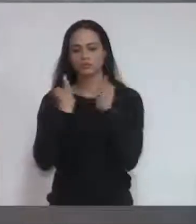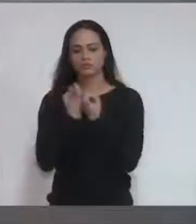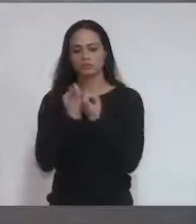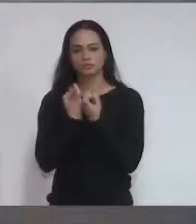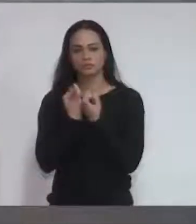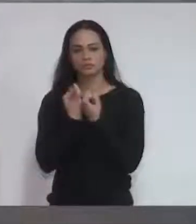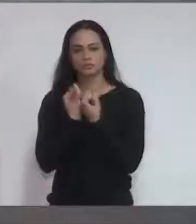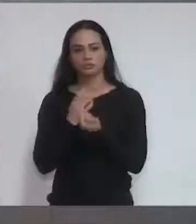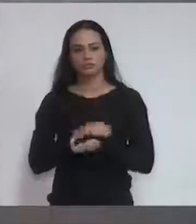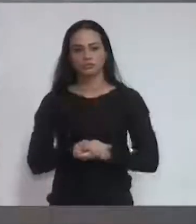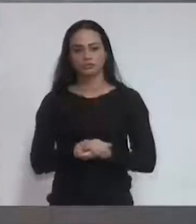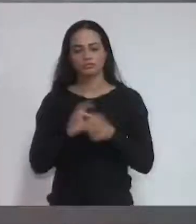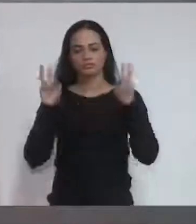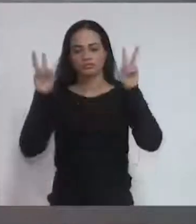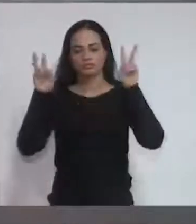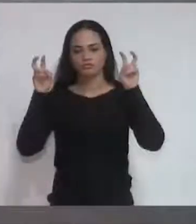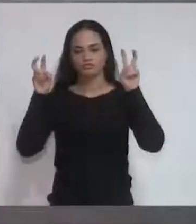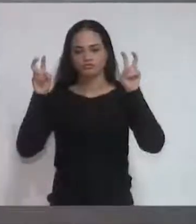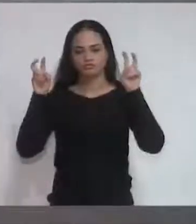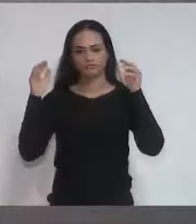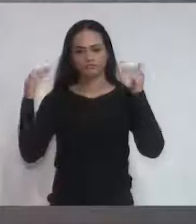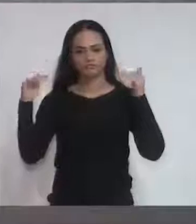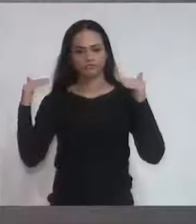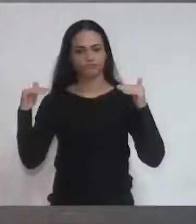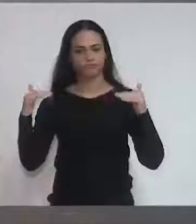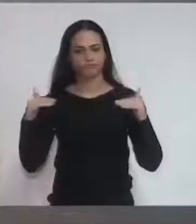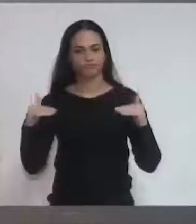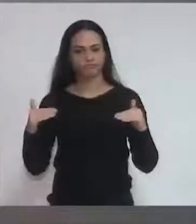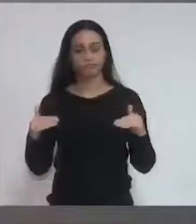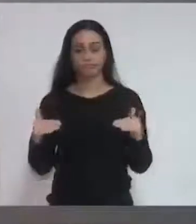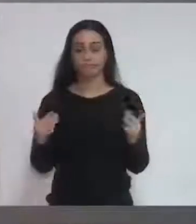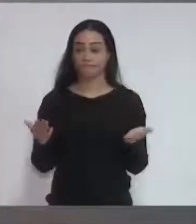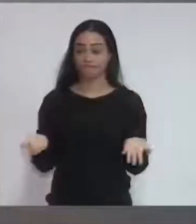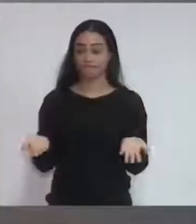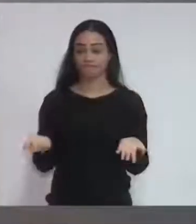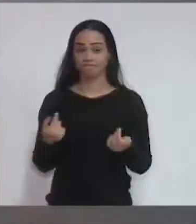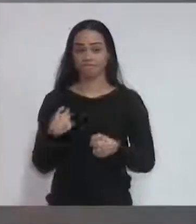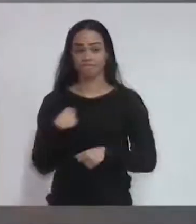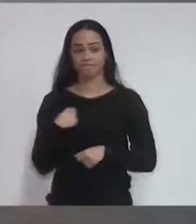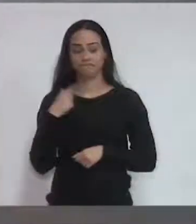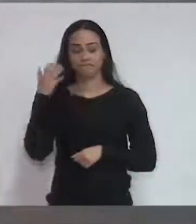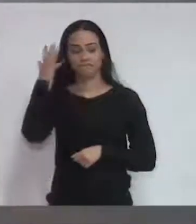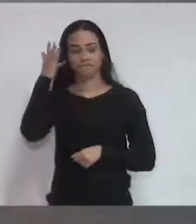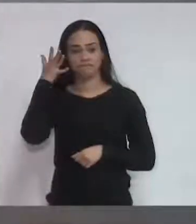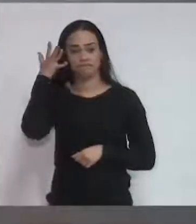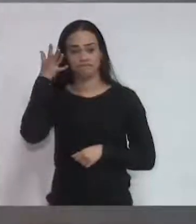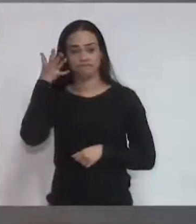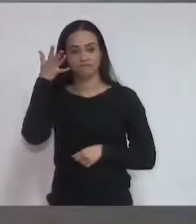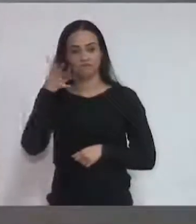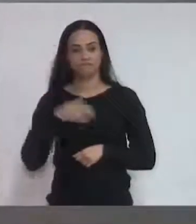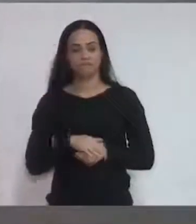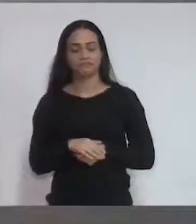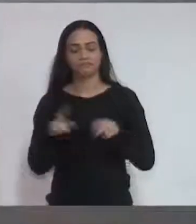subliminares, eu vou ser um pouco mais modesto e vou tratar de algumas questões